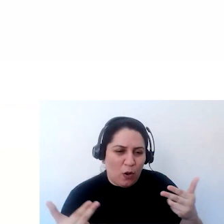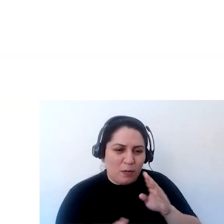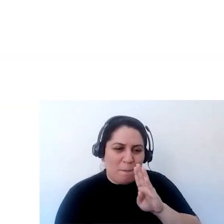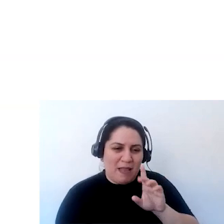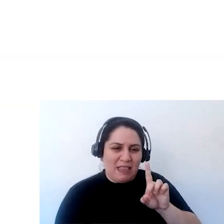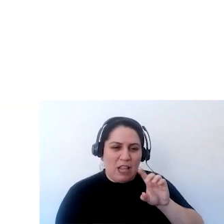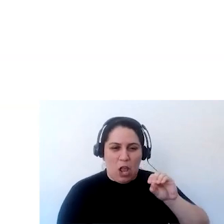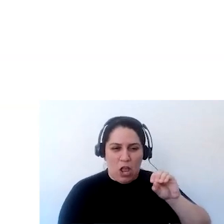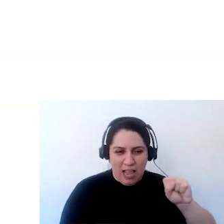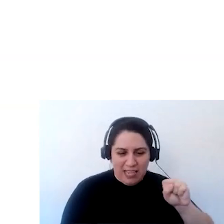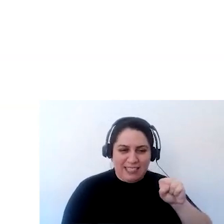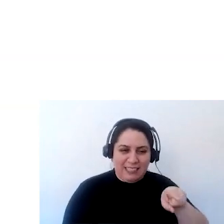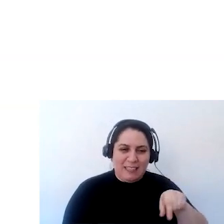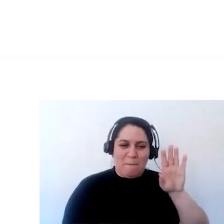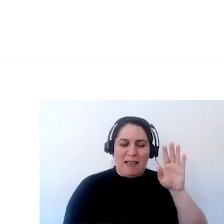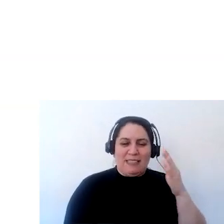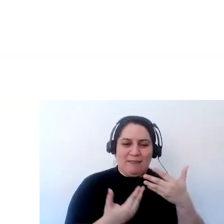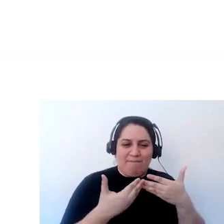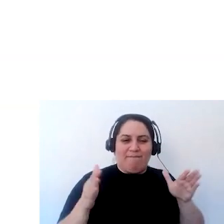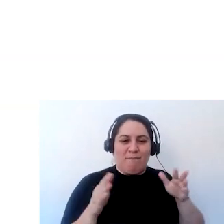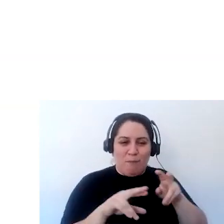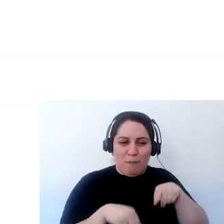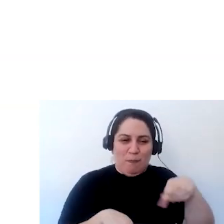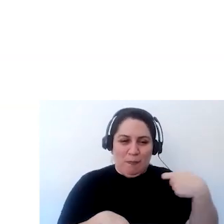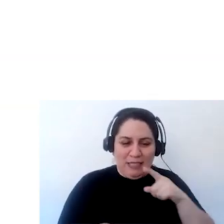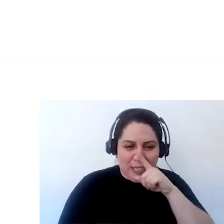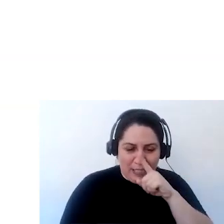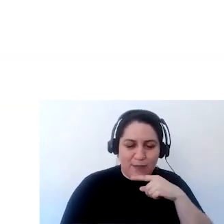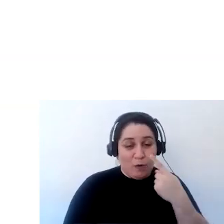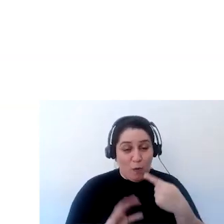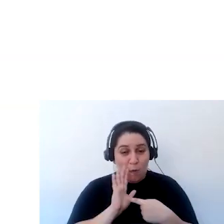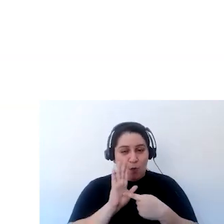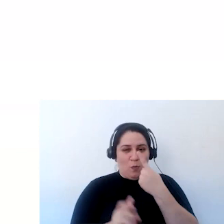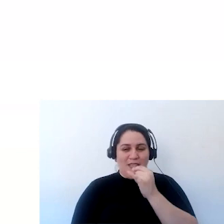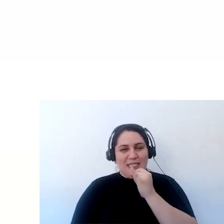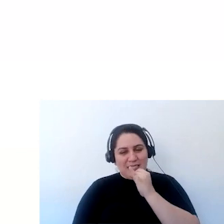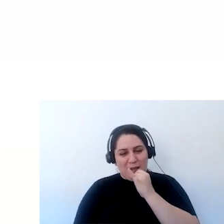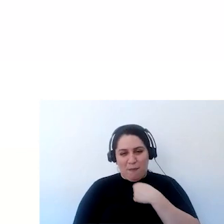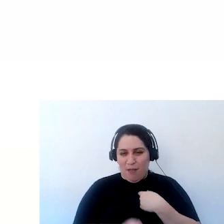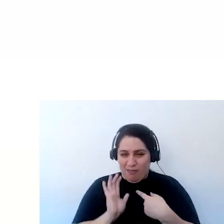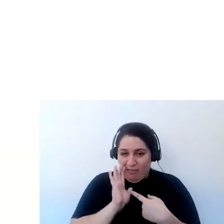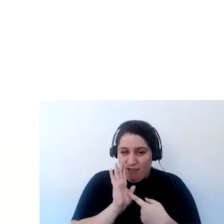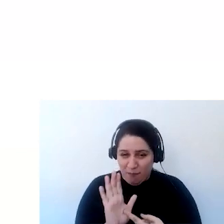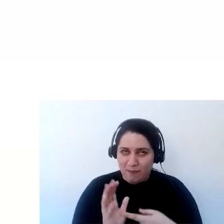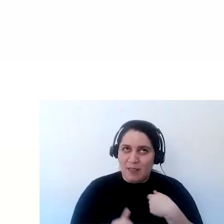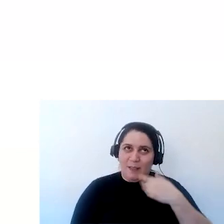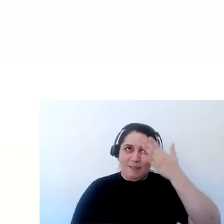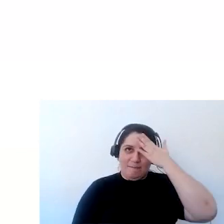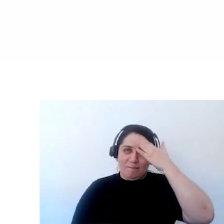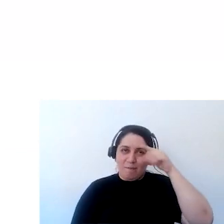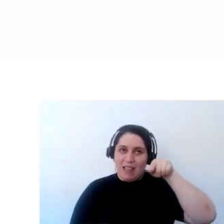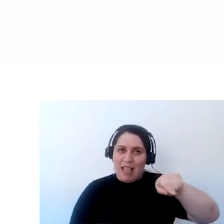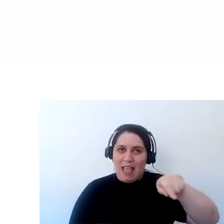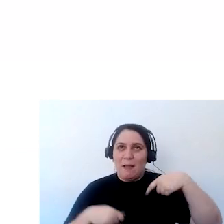disponível. E aí vocês percebem que para dar esse exemplo, eu precisei saber que a minha aplicação tem o requisito de estar